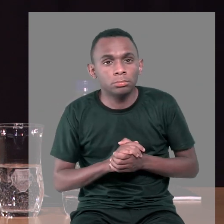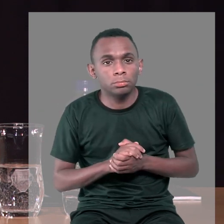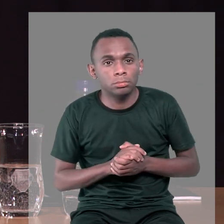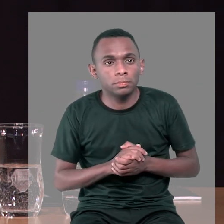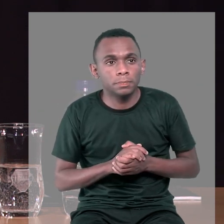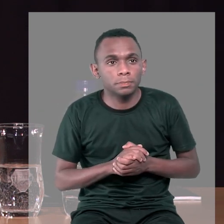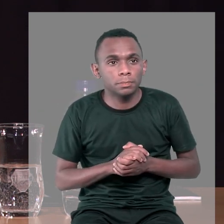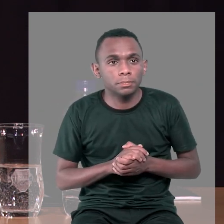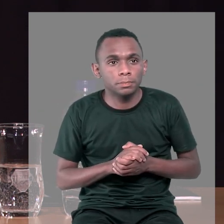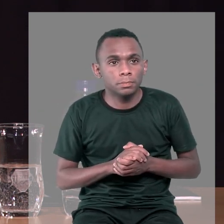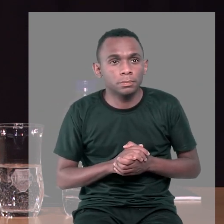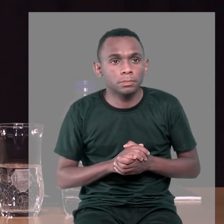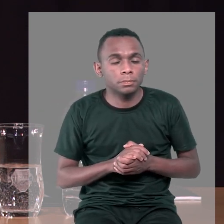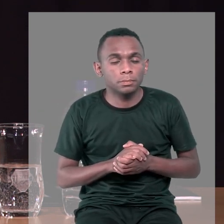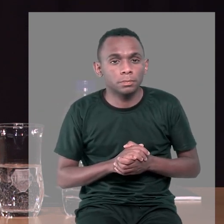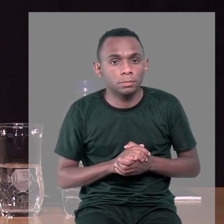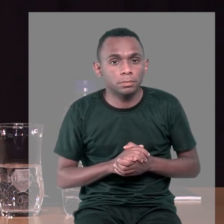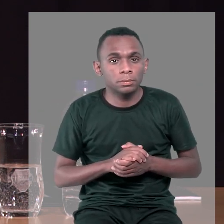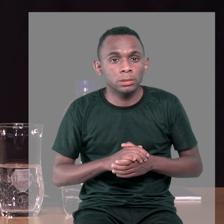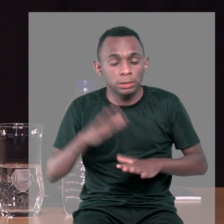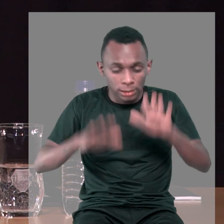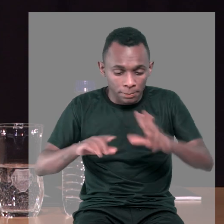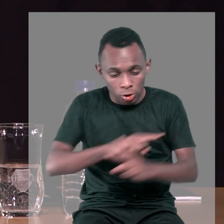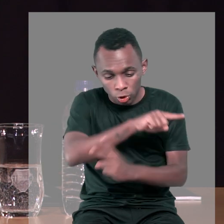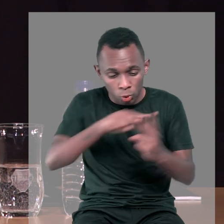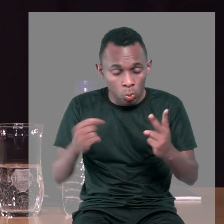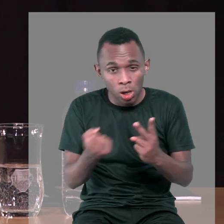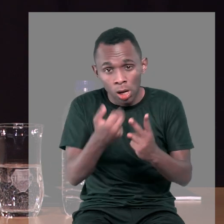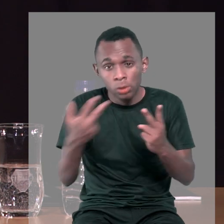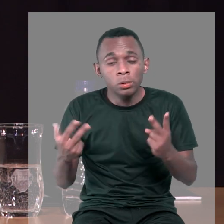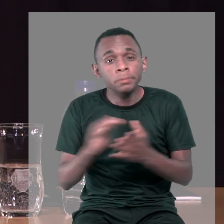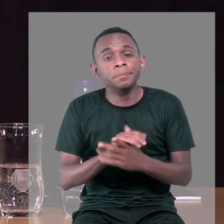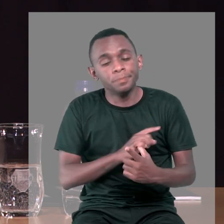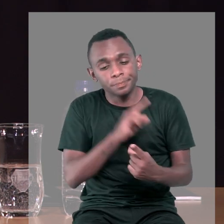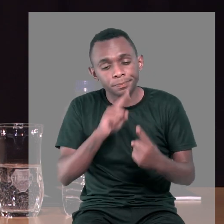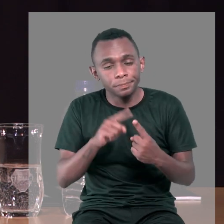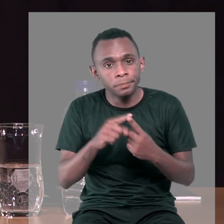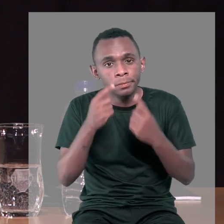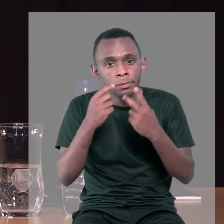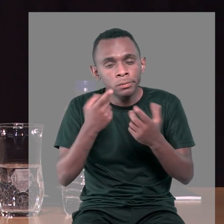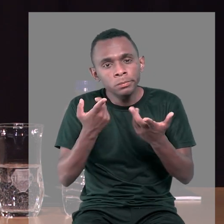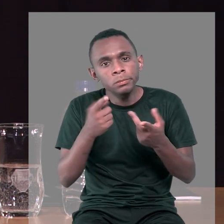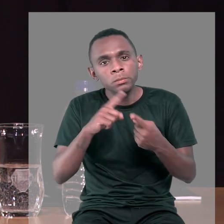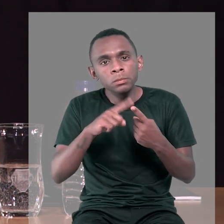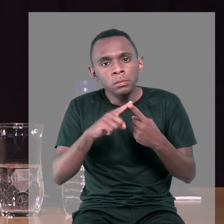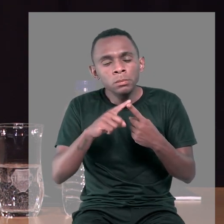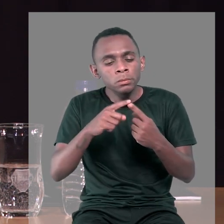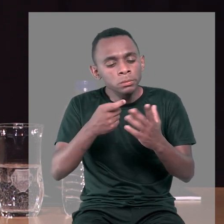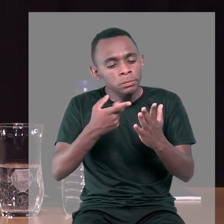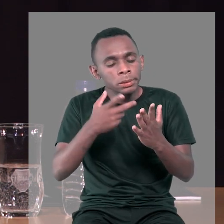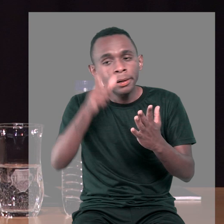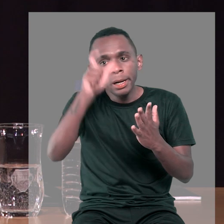registrada, né? Ela precisa do testemunho, alguém que esteve presente e que,